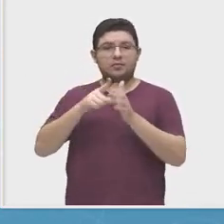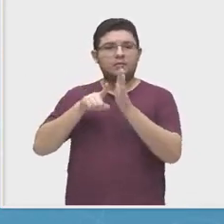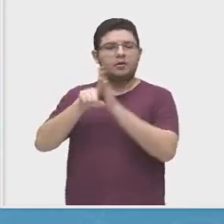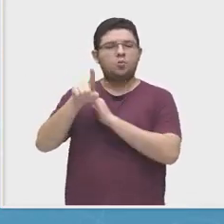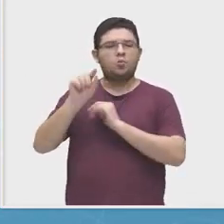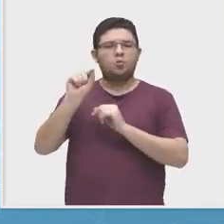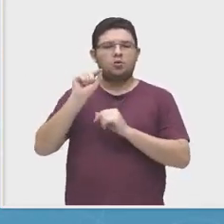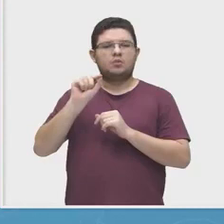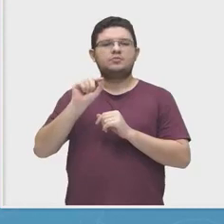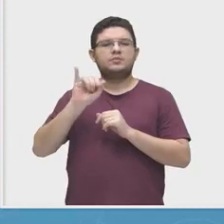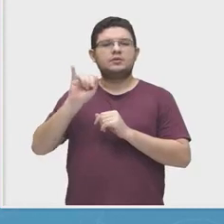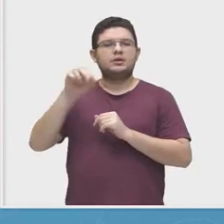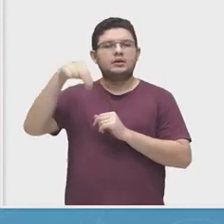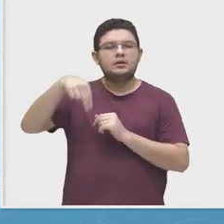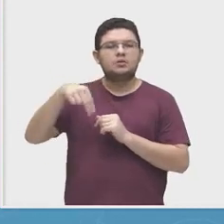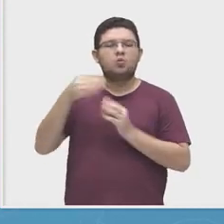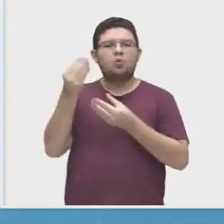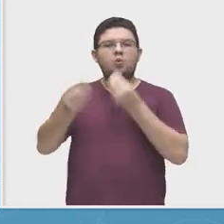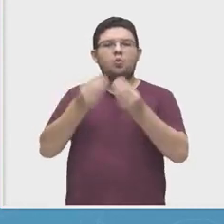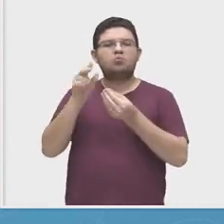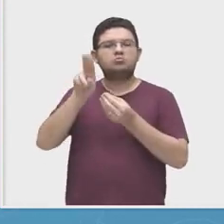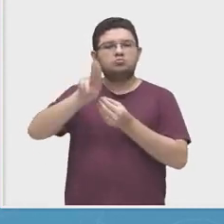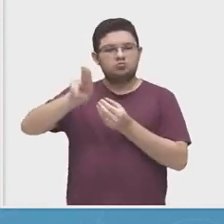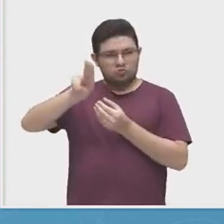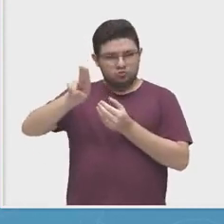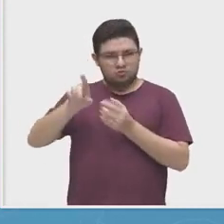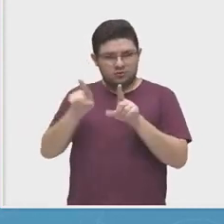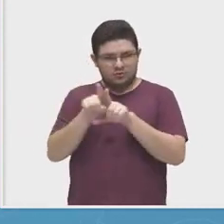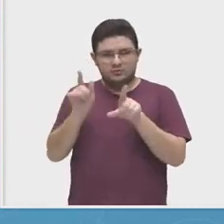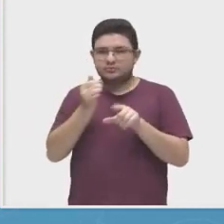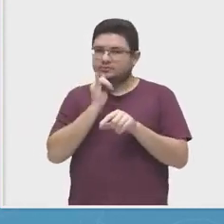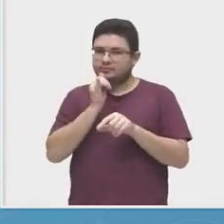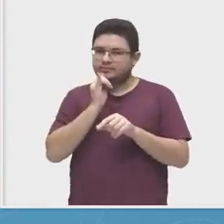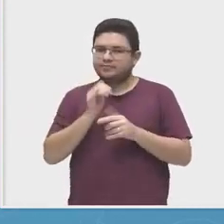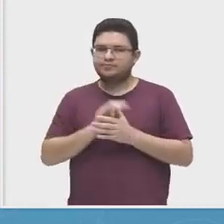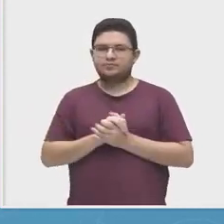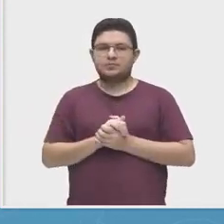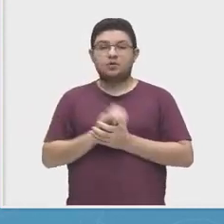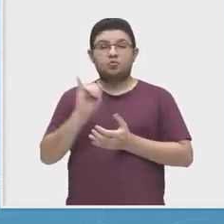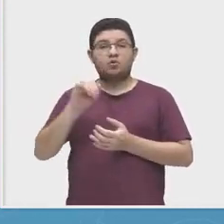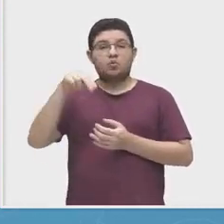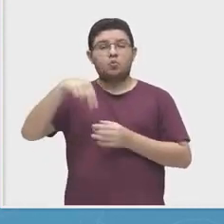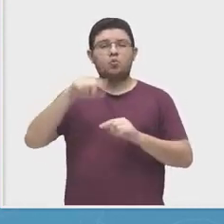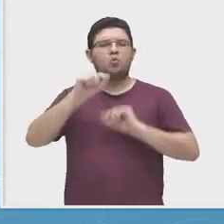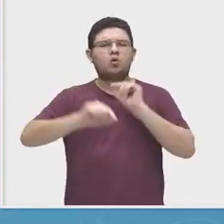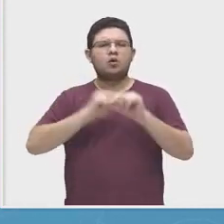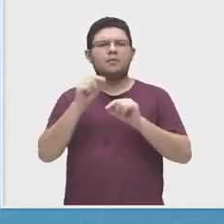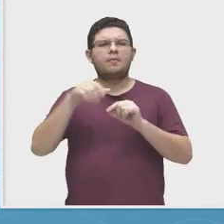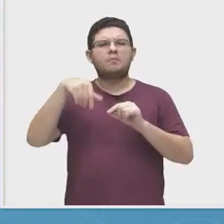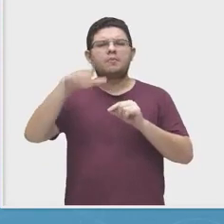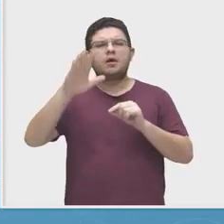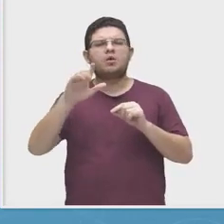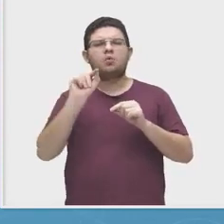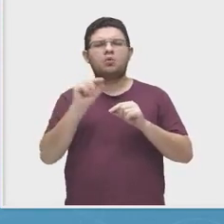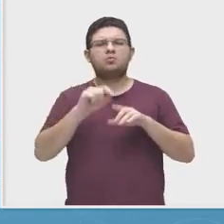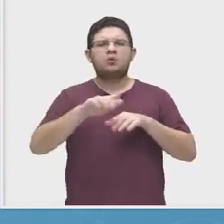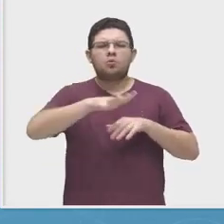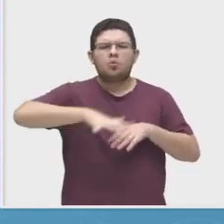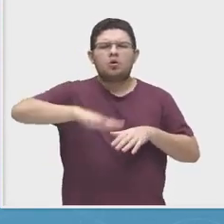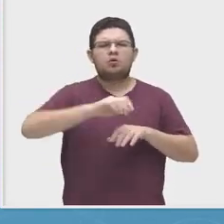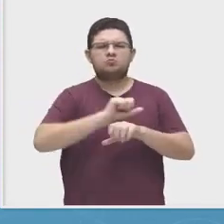exemplifique. Então, a preposição in, basicamente, ela é utilizada sempre com locais bem amplos, né? E eu